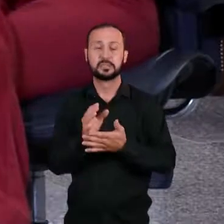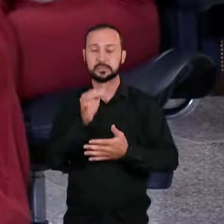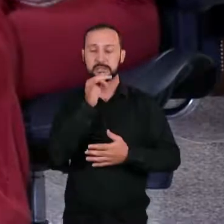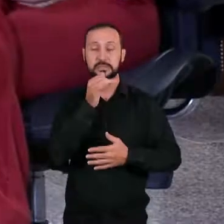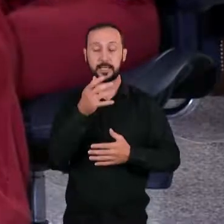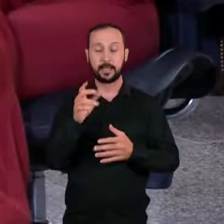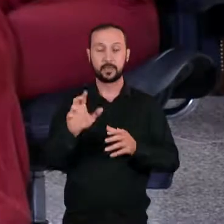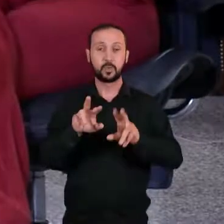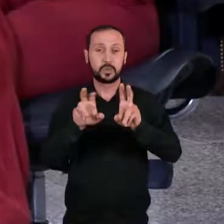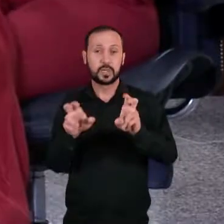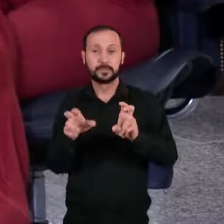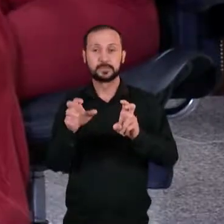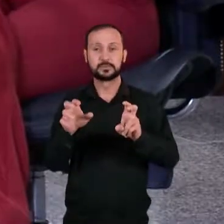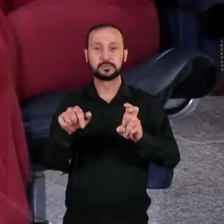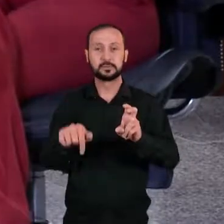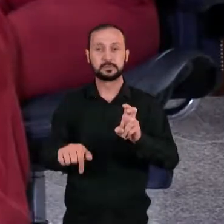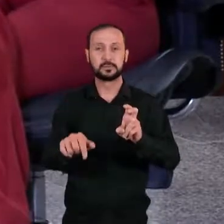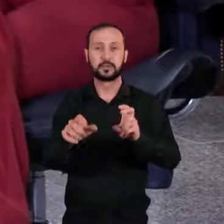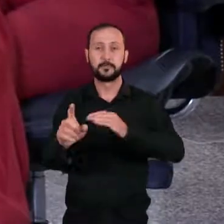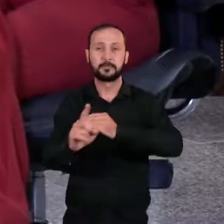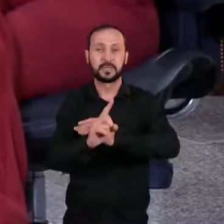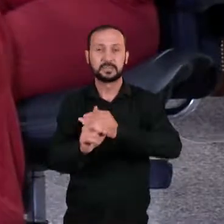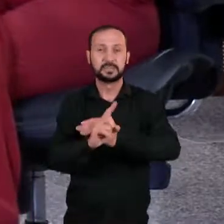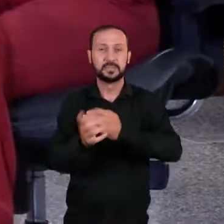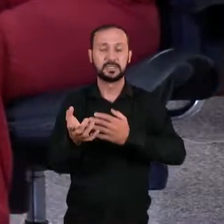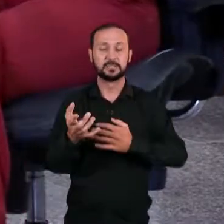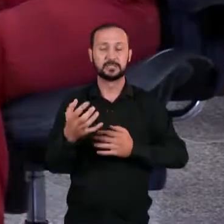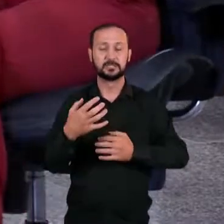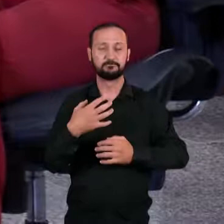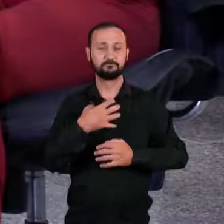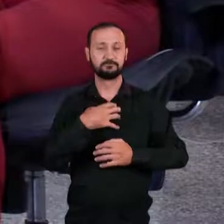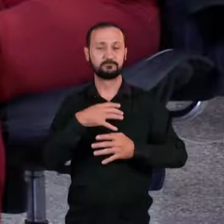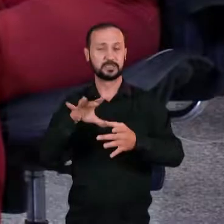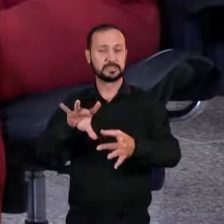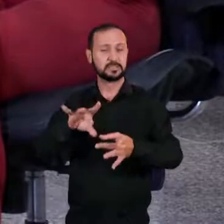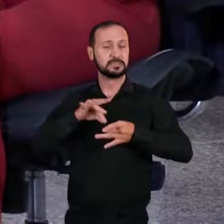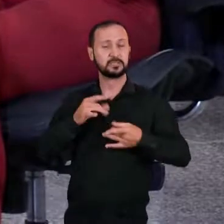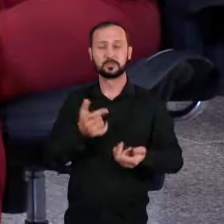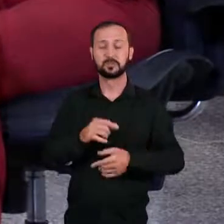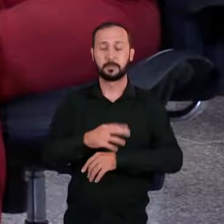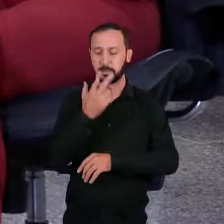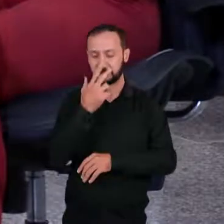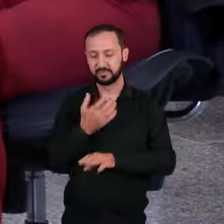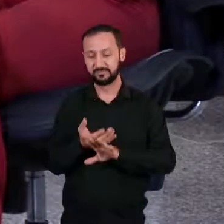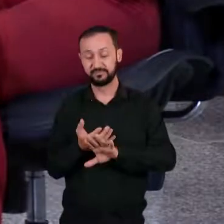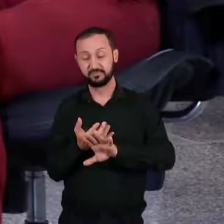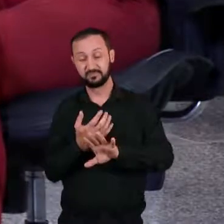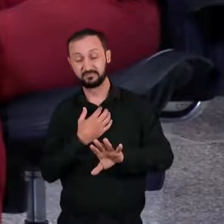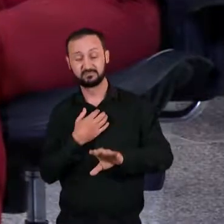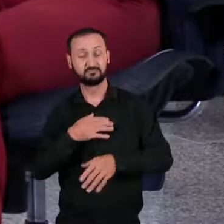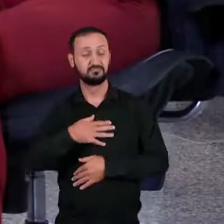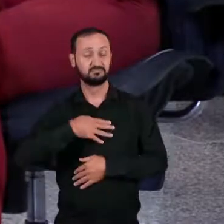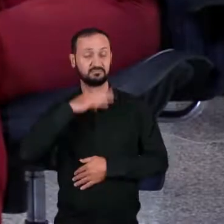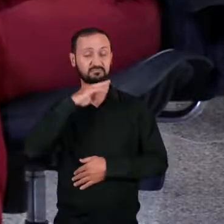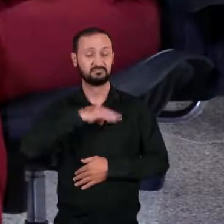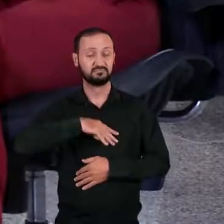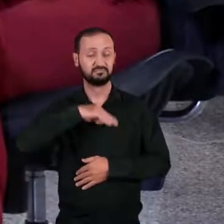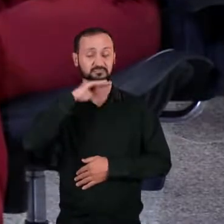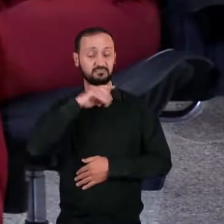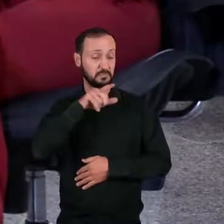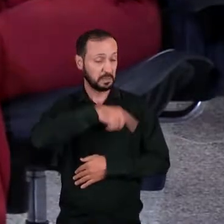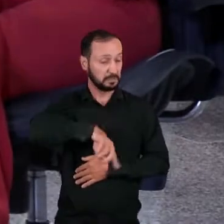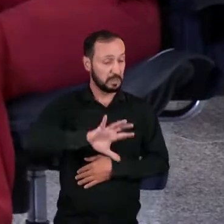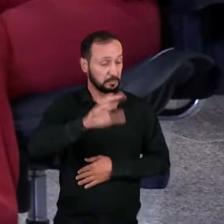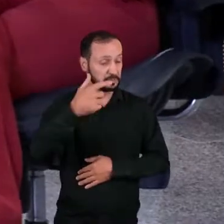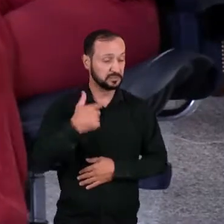relação aos pacientes. Então, às vezes, acaba tendo uma relação um pouco mais distante mesmo. É como se ele ficasse indiferente